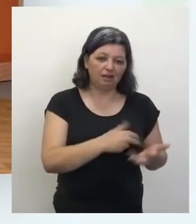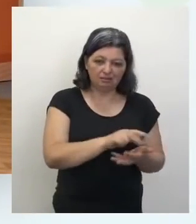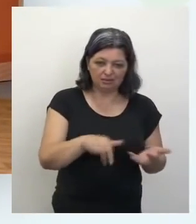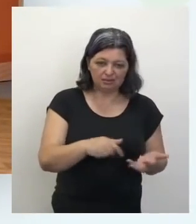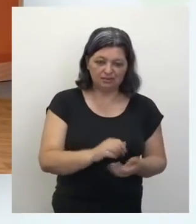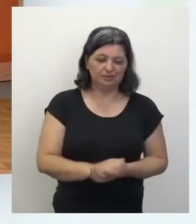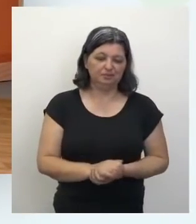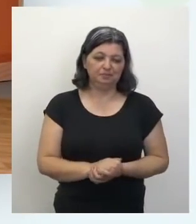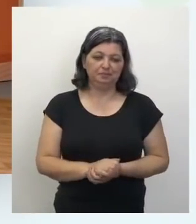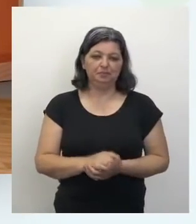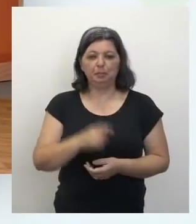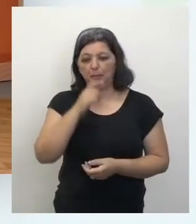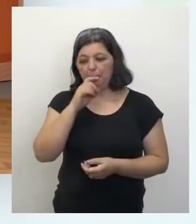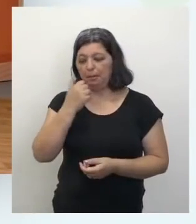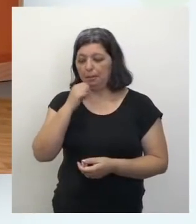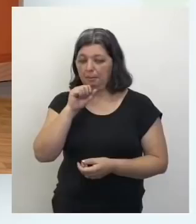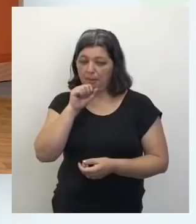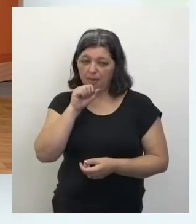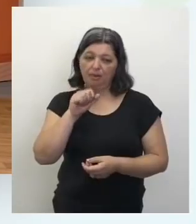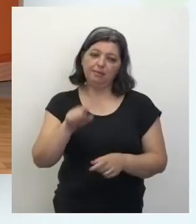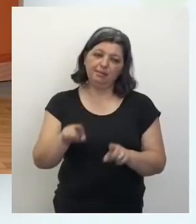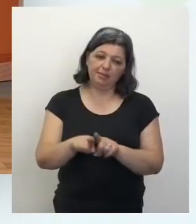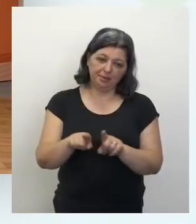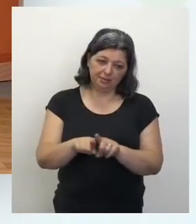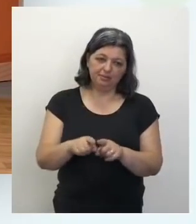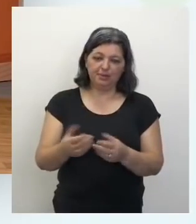que fazem um mal danado mesmo, né?